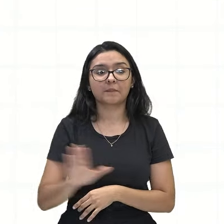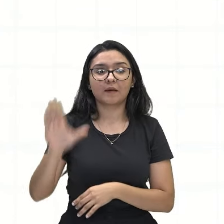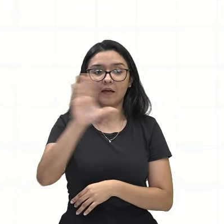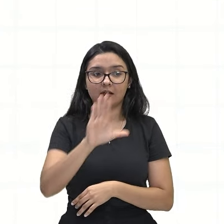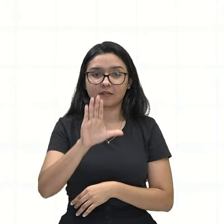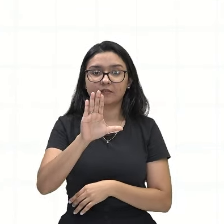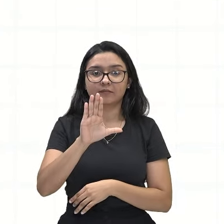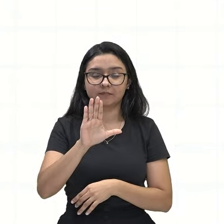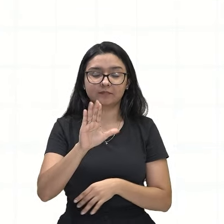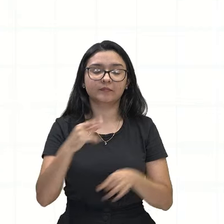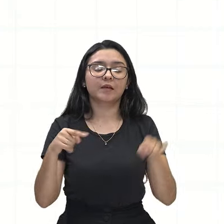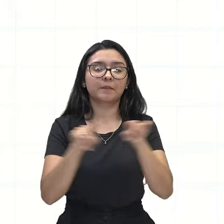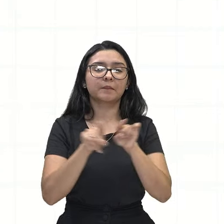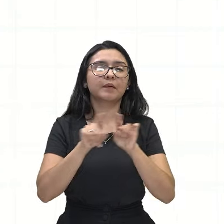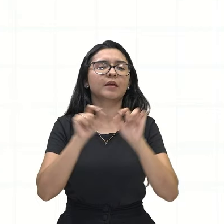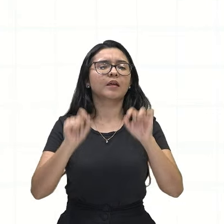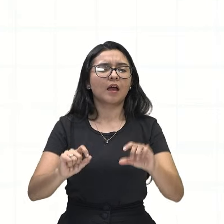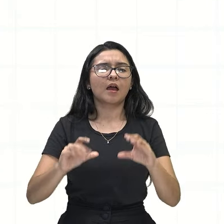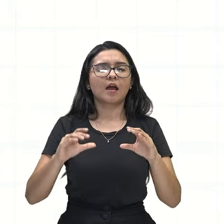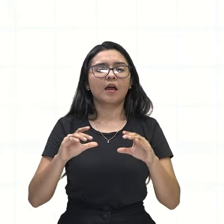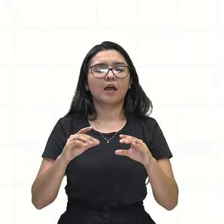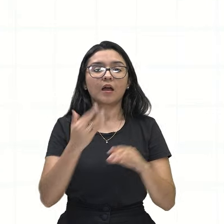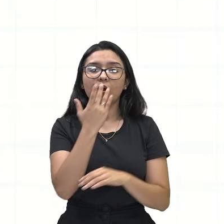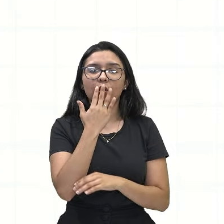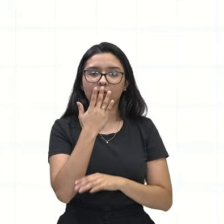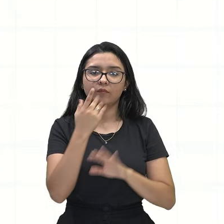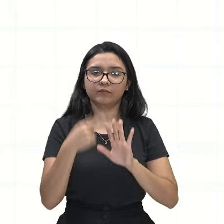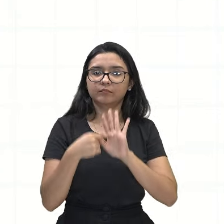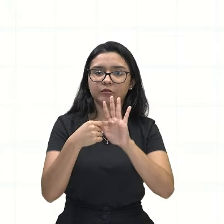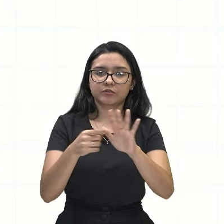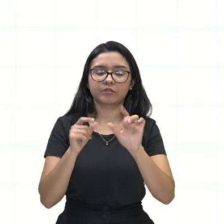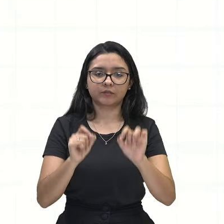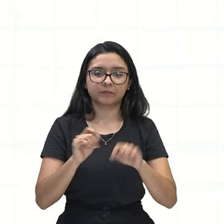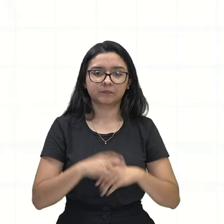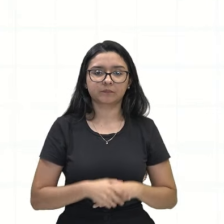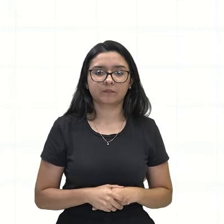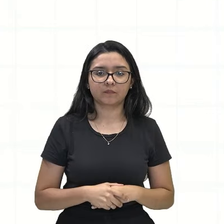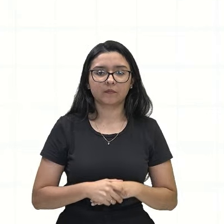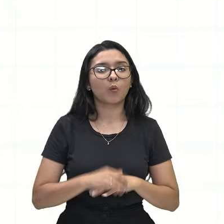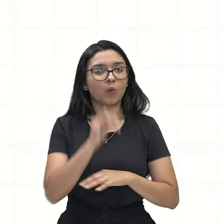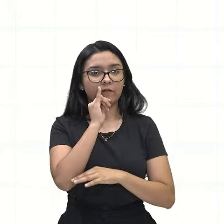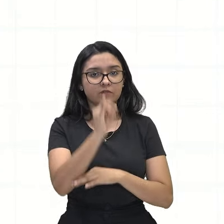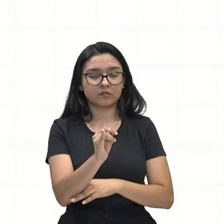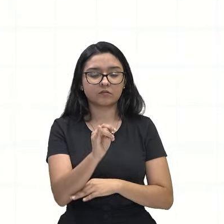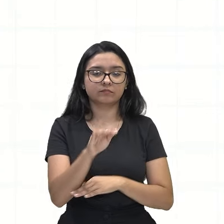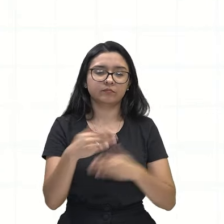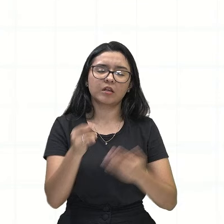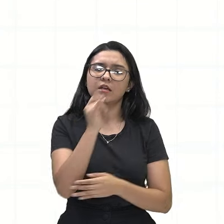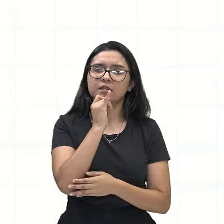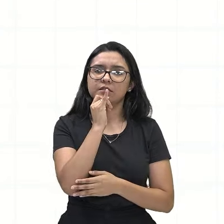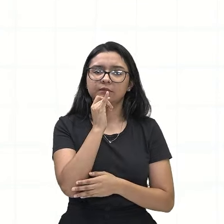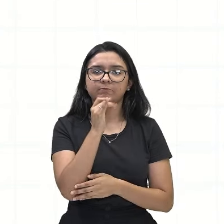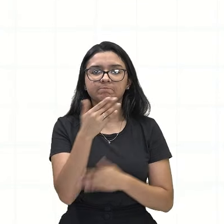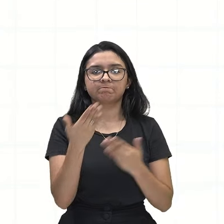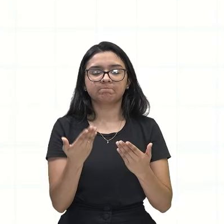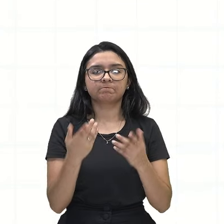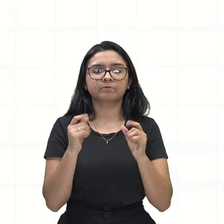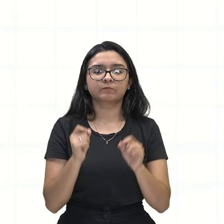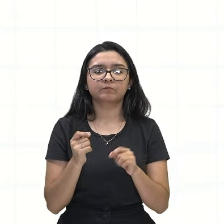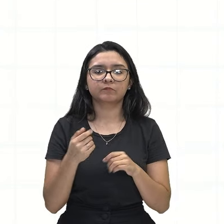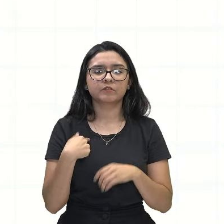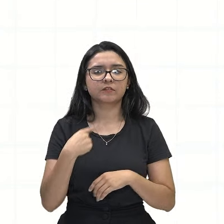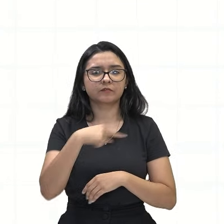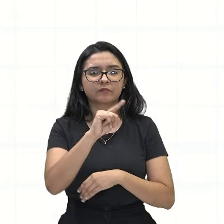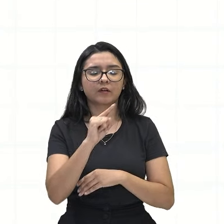essas cores vão indicar uma mensagem. Se você está, por exemplo, você vai passar em uma casa,